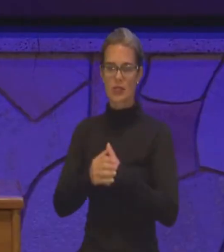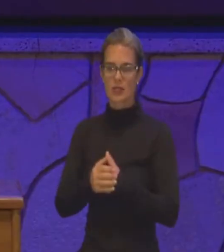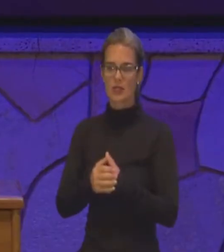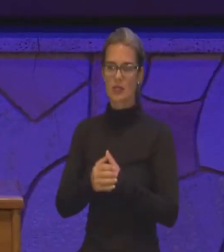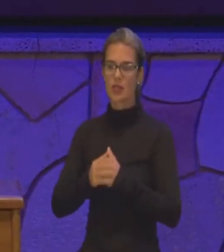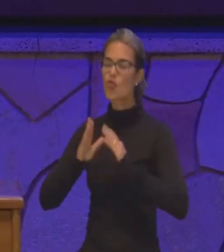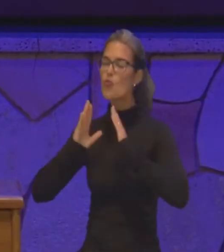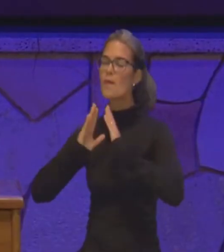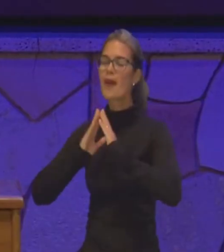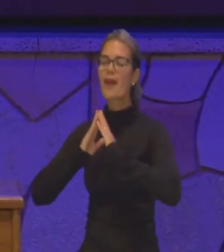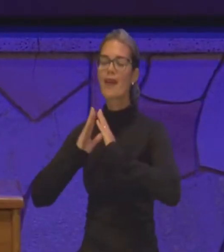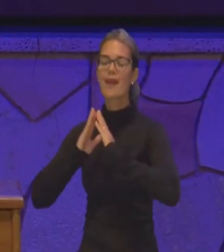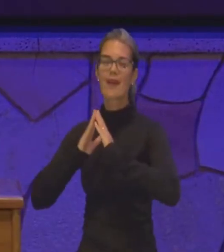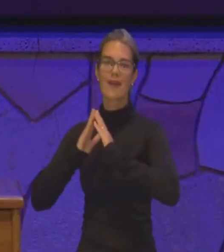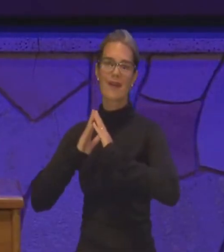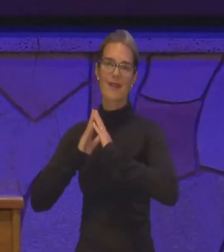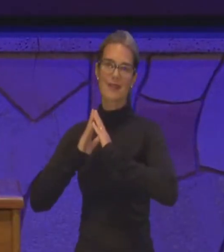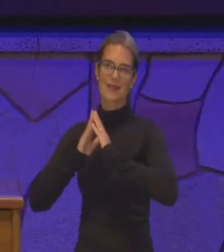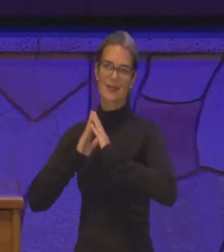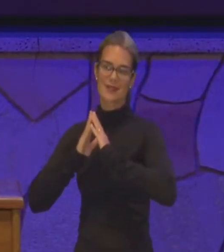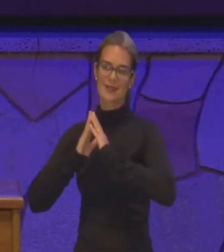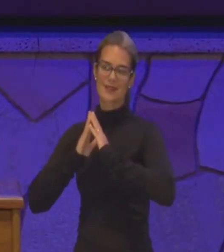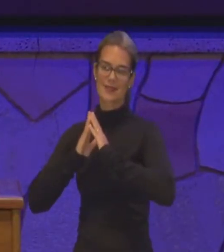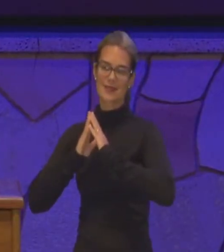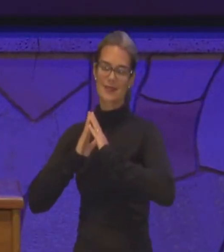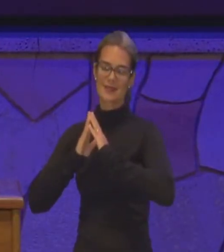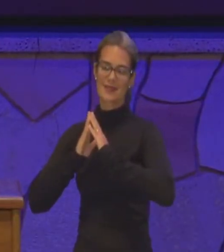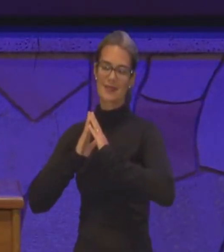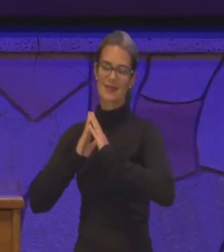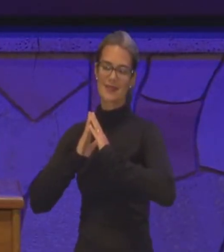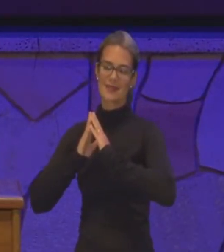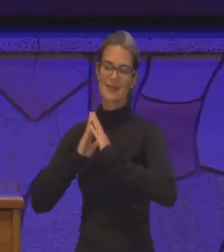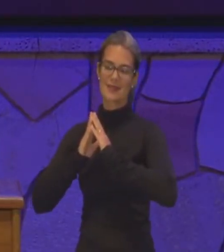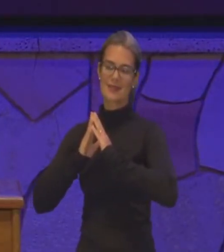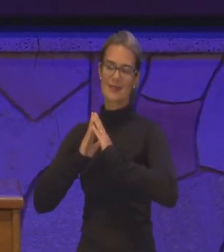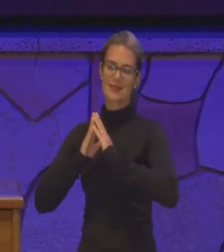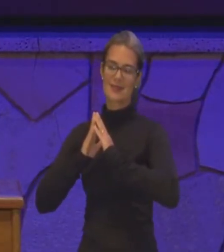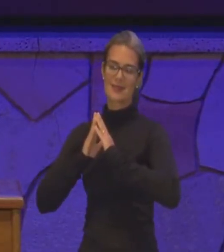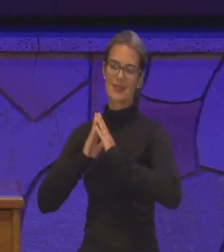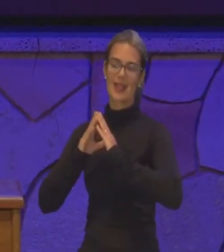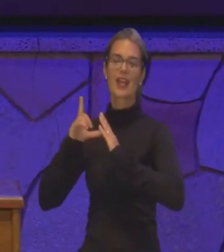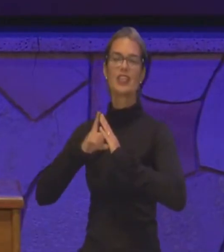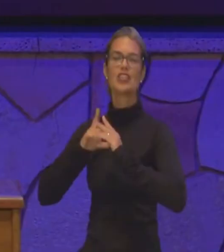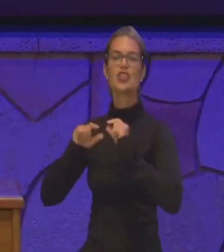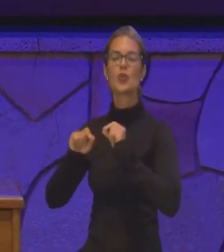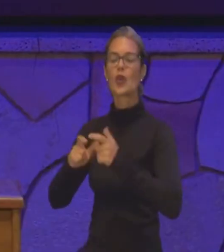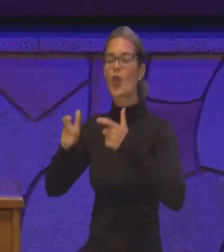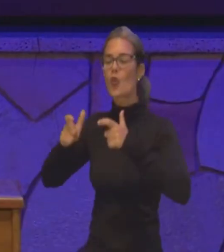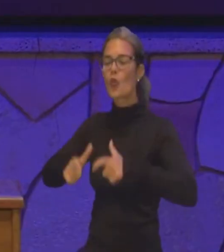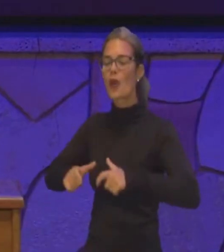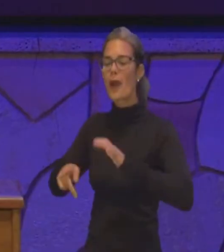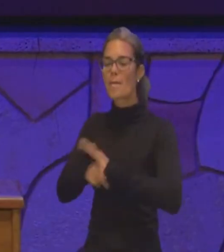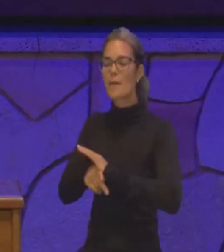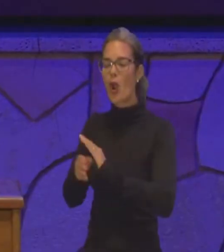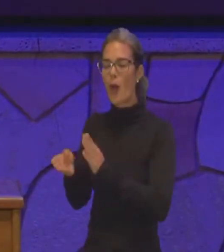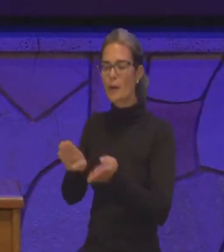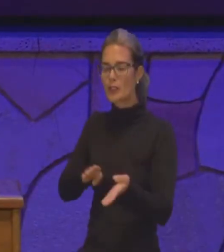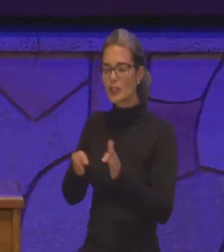uma casa, encontrado uma perfuração, como um batistério,